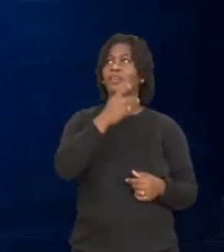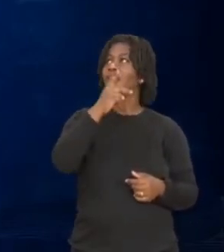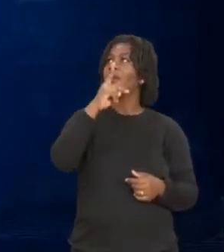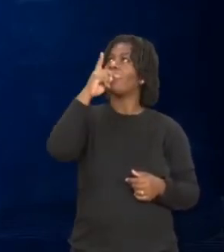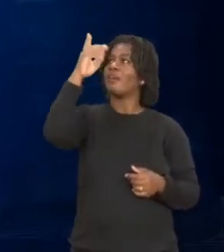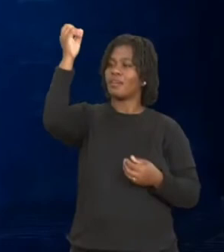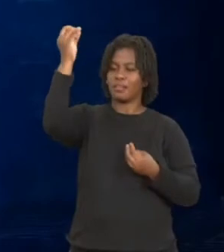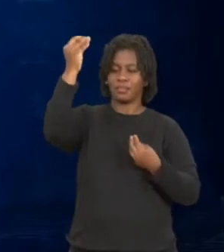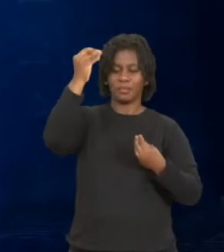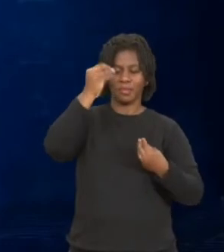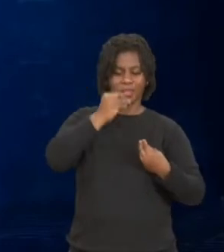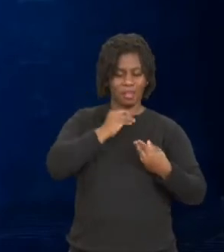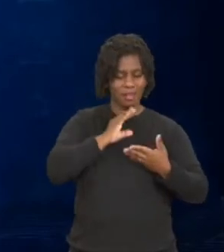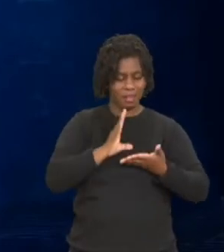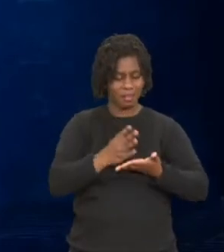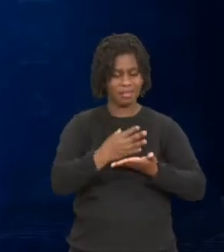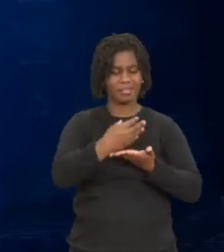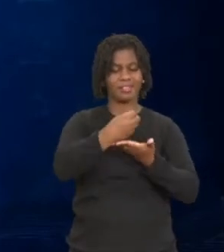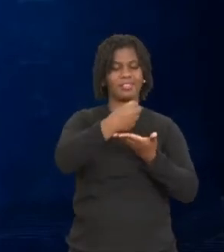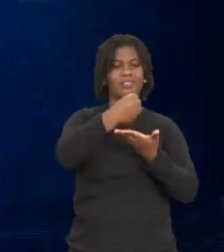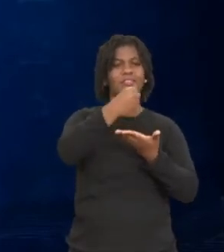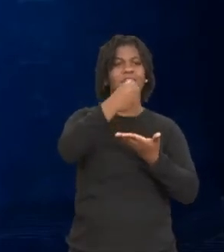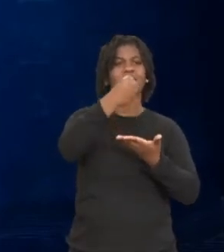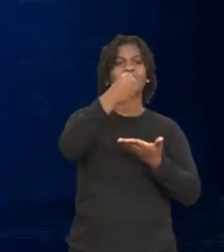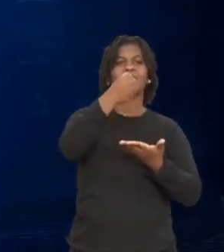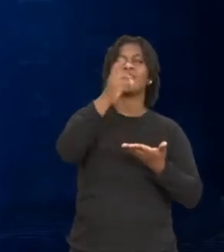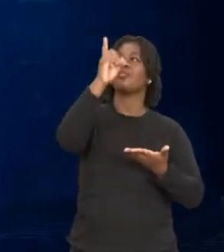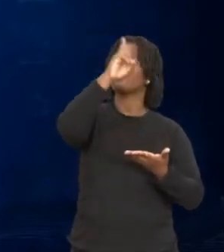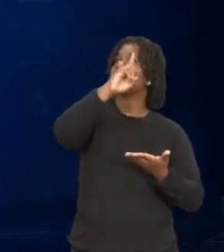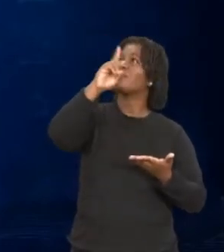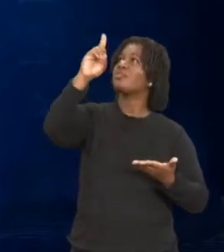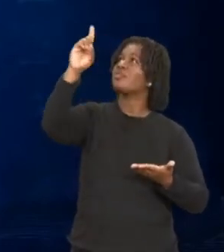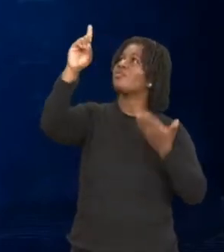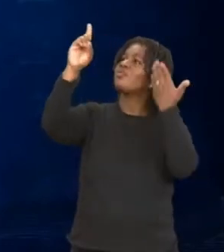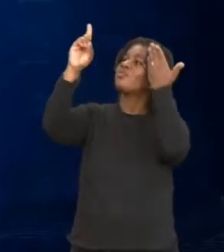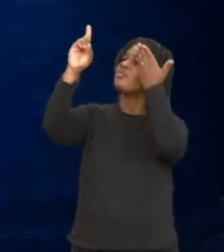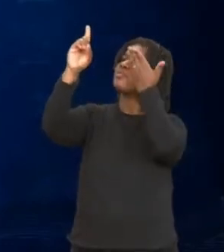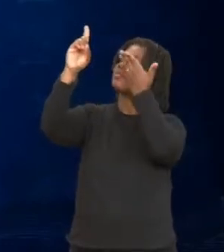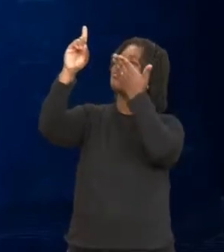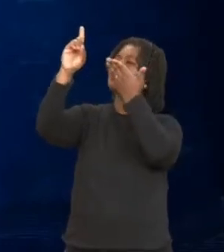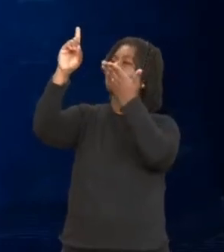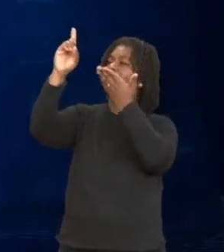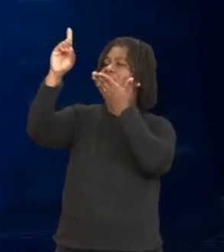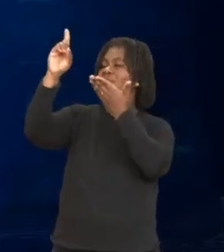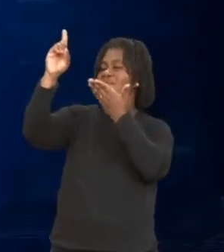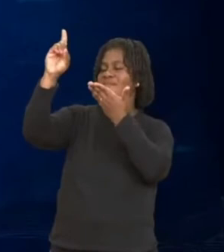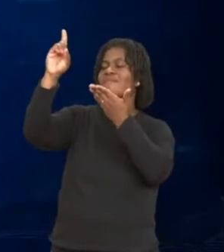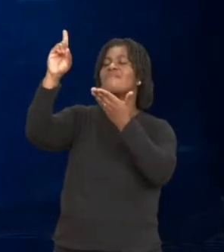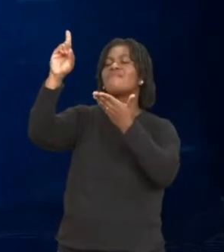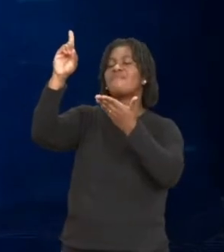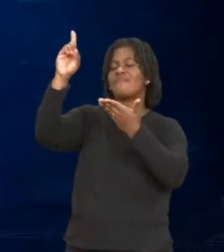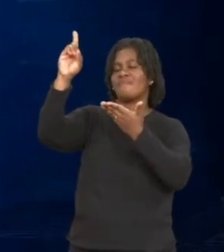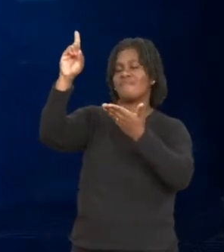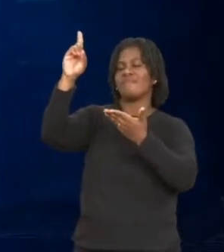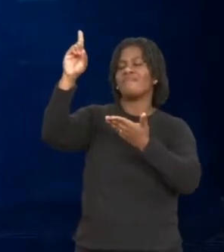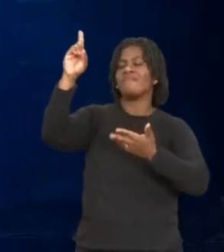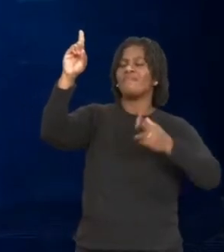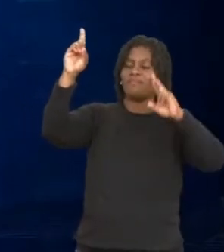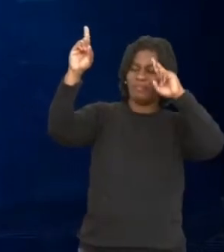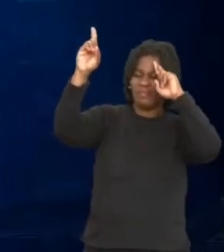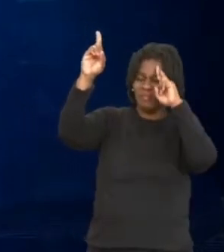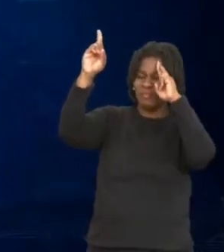tua salvação. Só tu és Senhor. Só tu